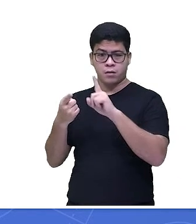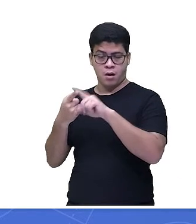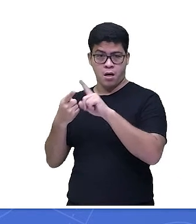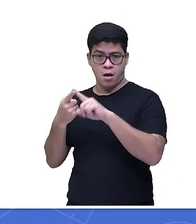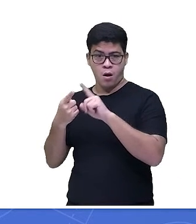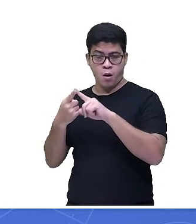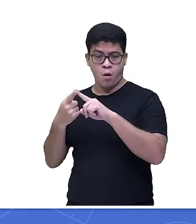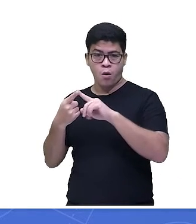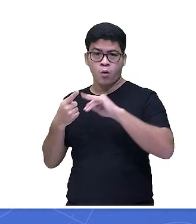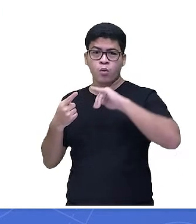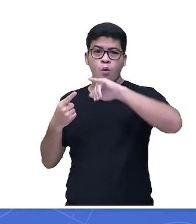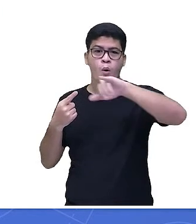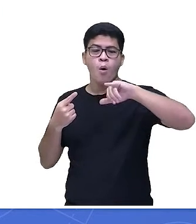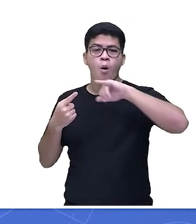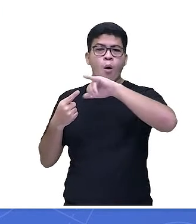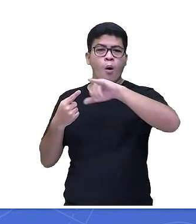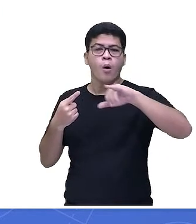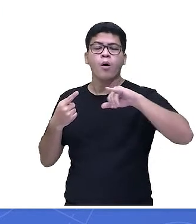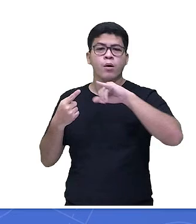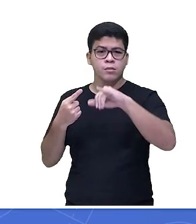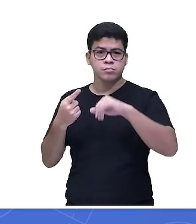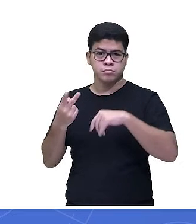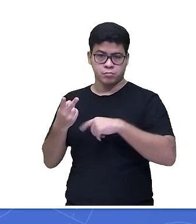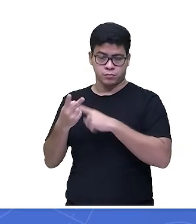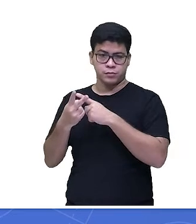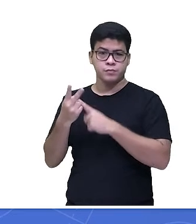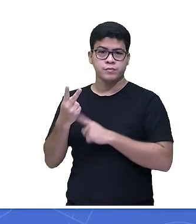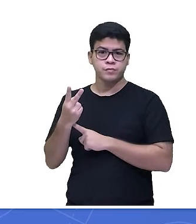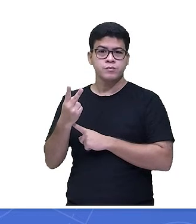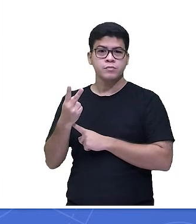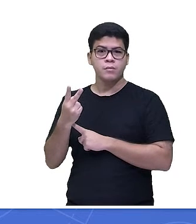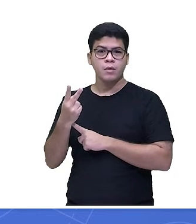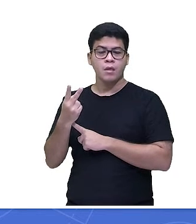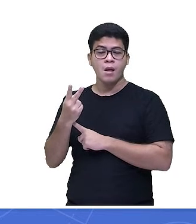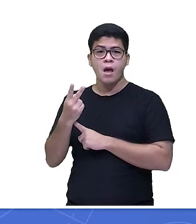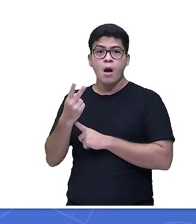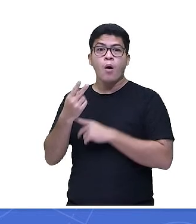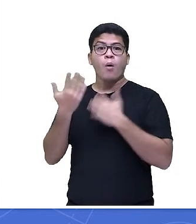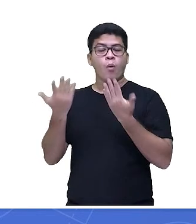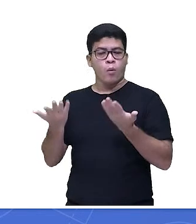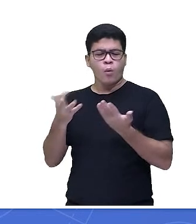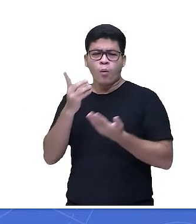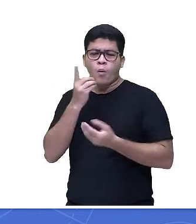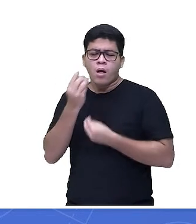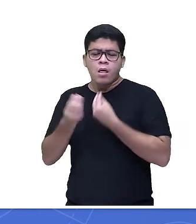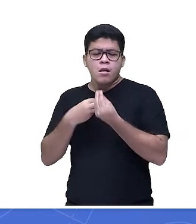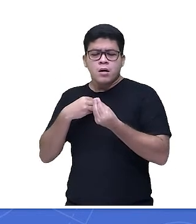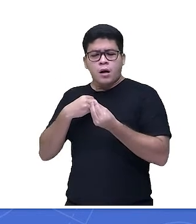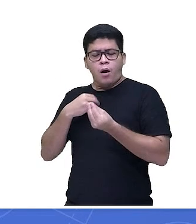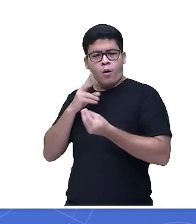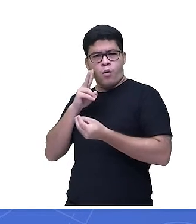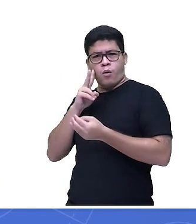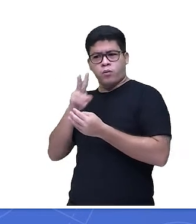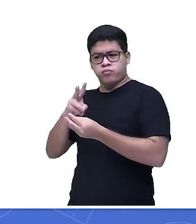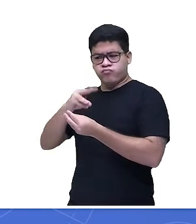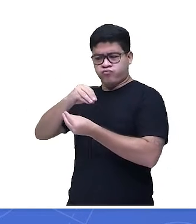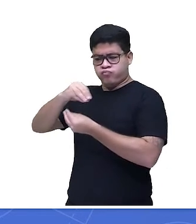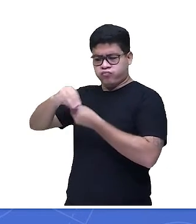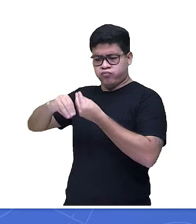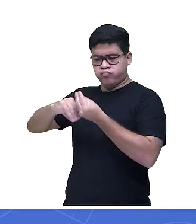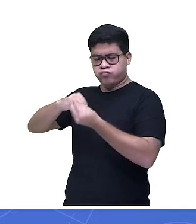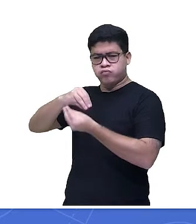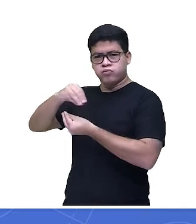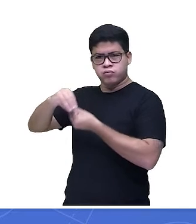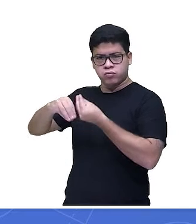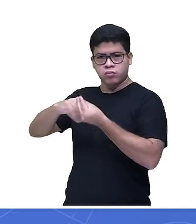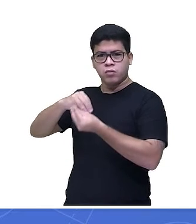água e eu tenho a substância óleo. Quando eu adiciono água